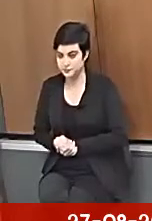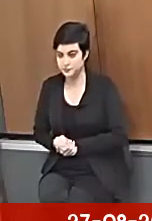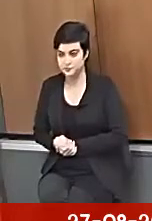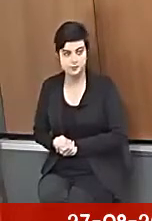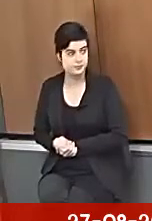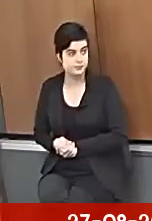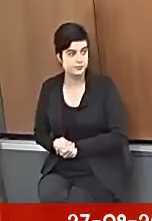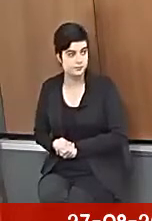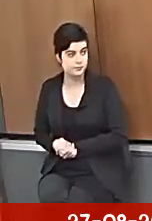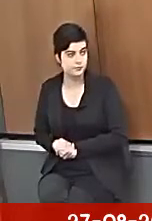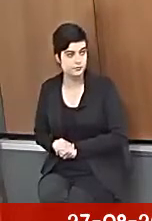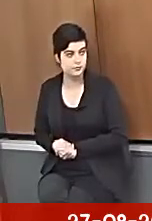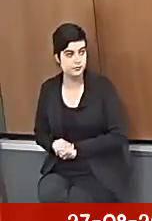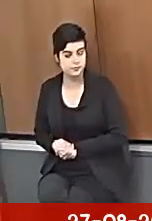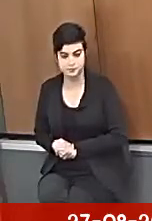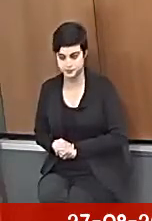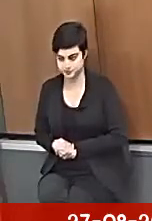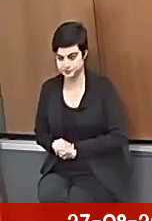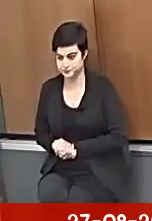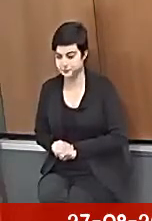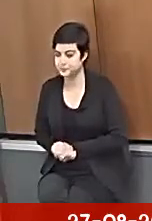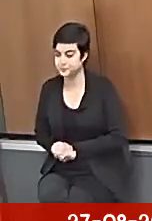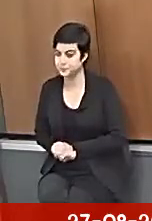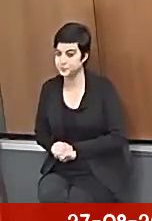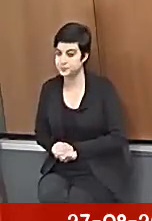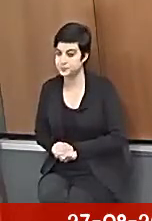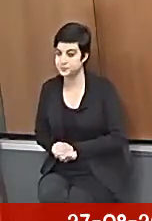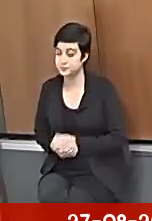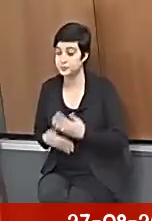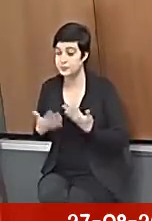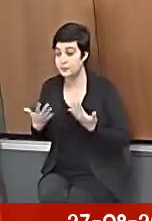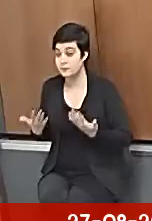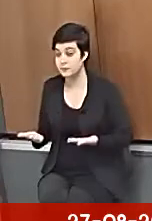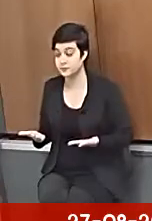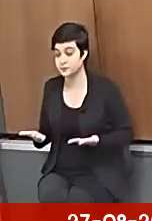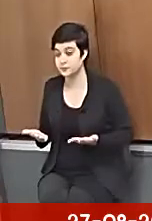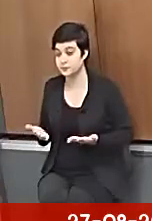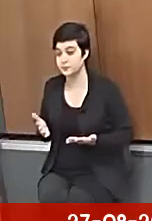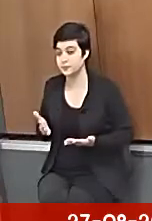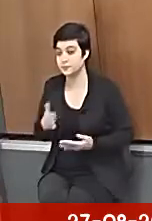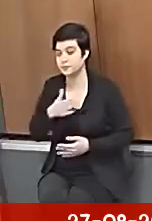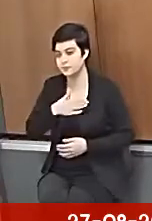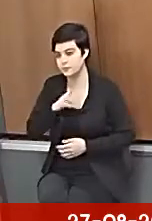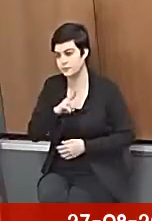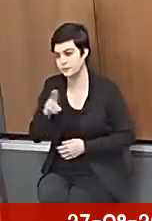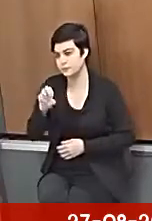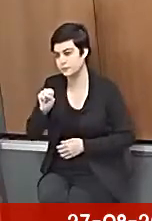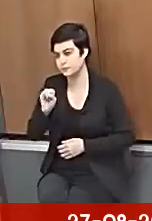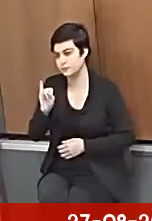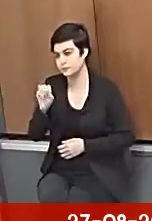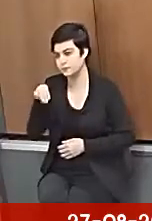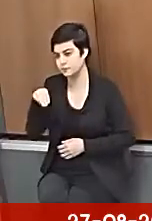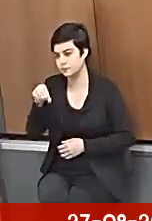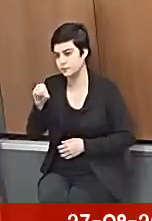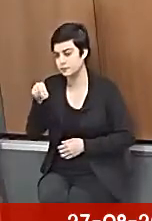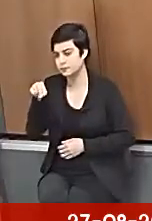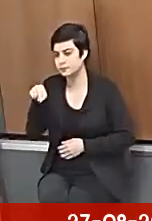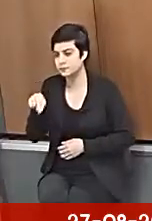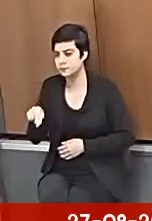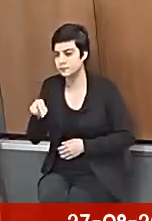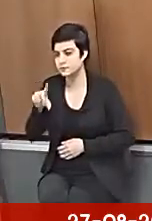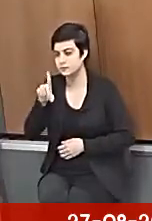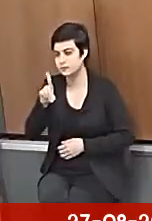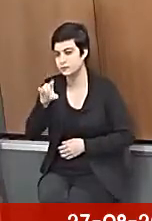oi oi tele talvez só como foi dito e eu sou o saimon nisso né da silva